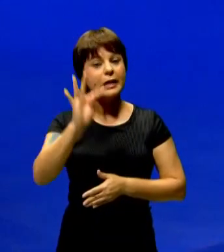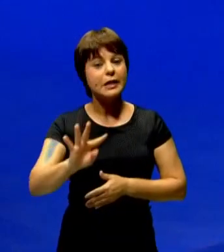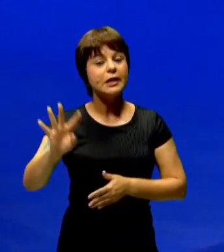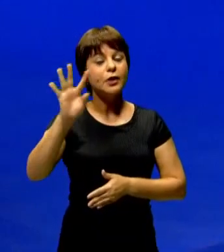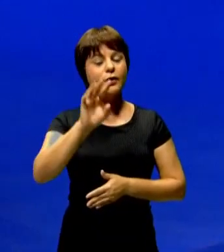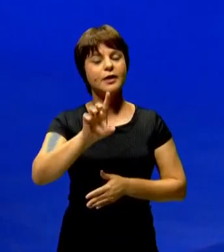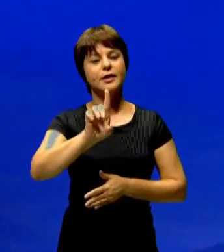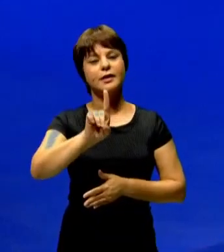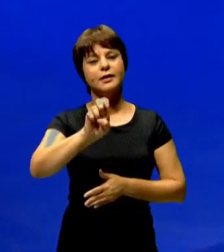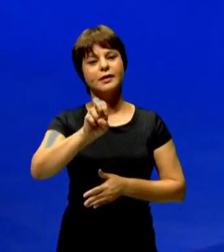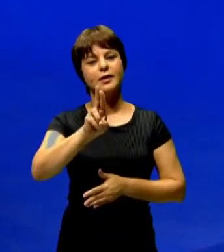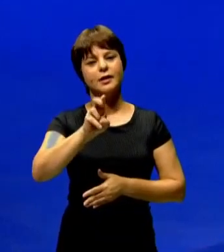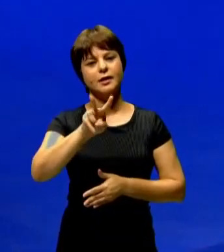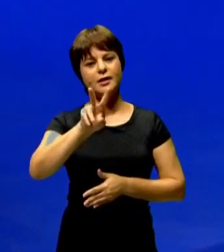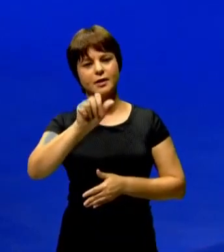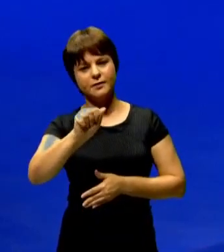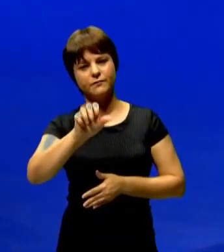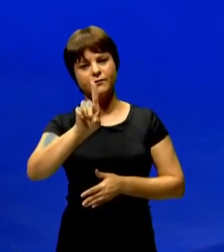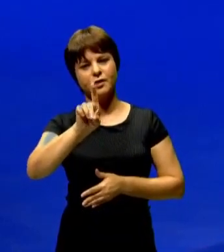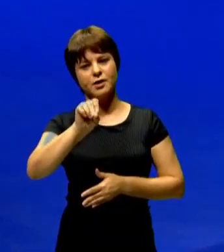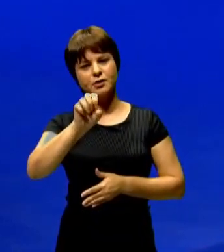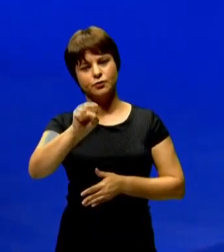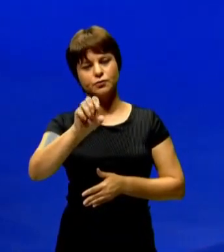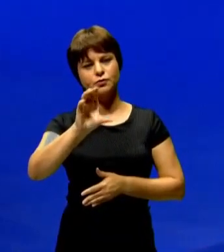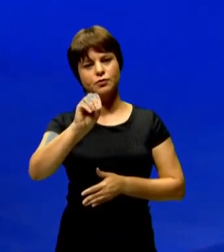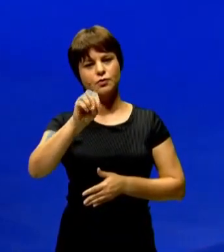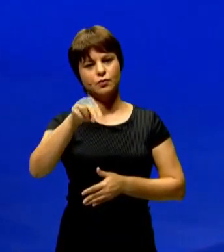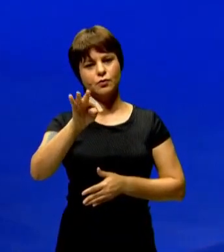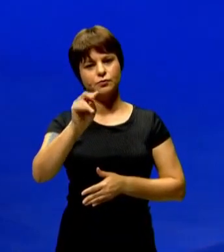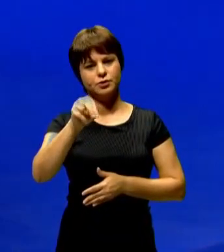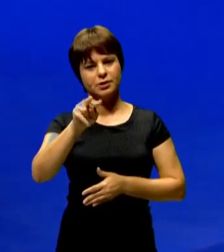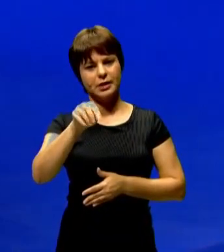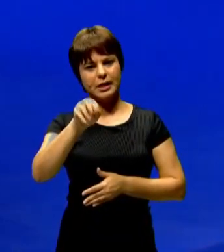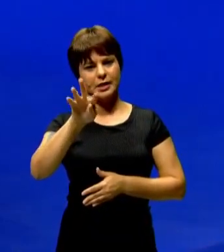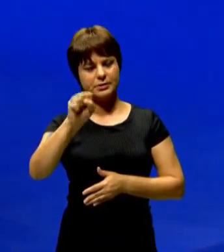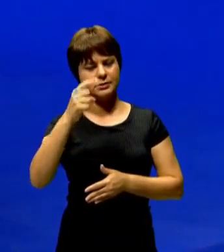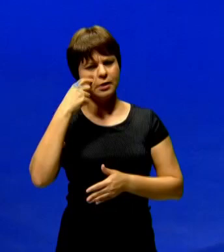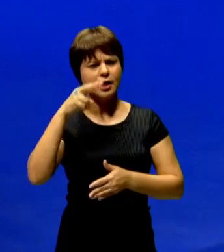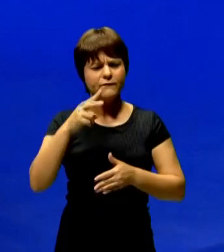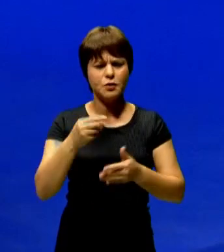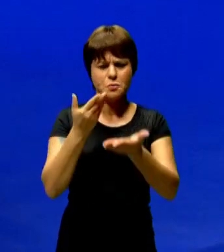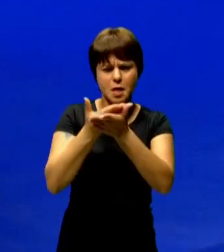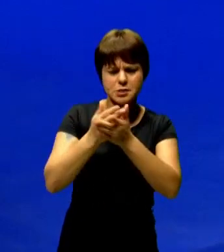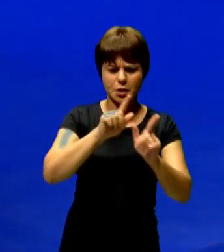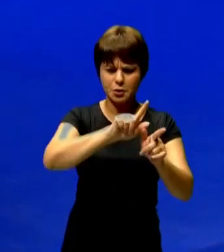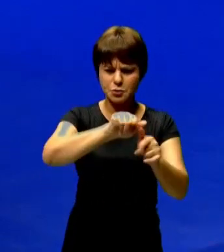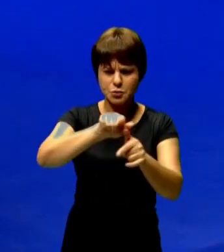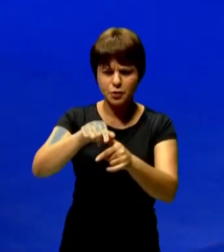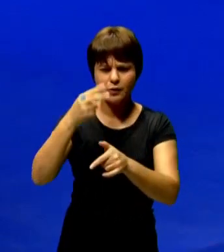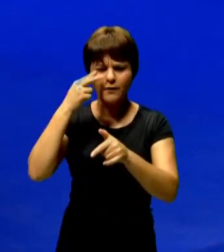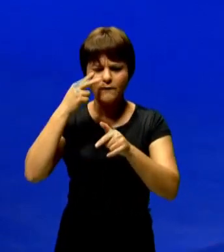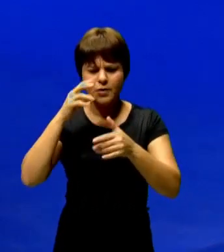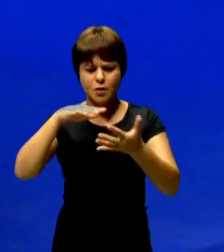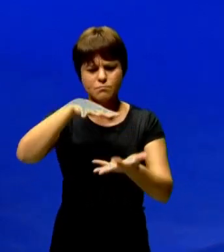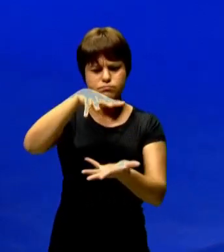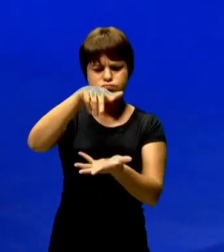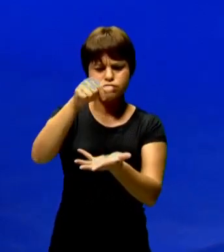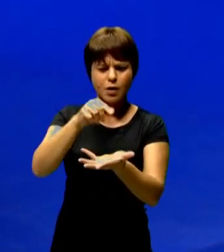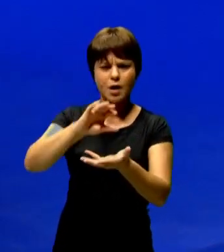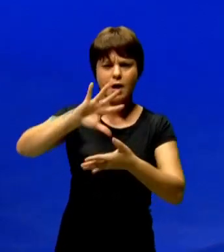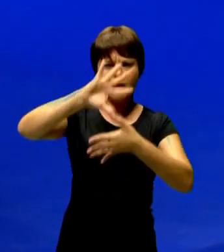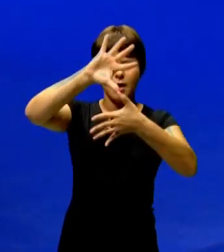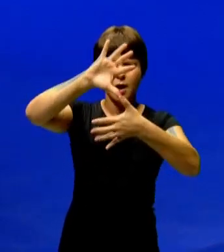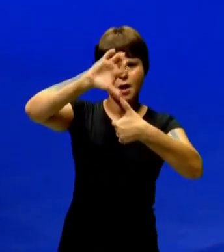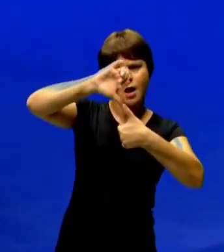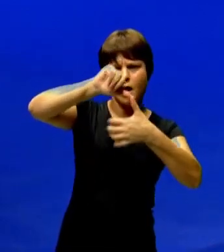da deriva dos continentes. Então, quando a gente viu lá nas aulas de geografia, aquele planisfério com vários